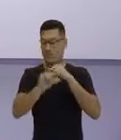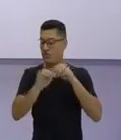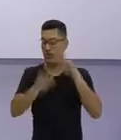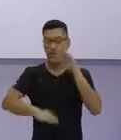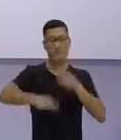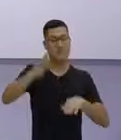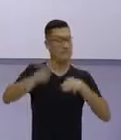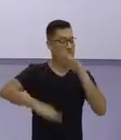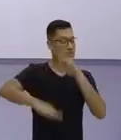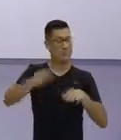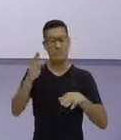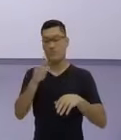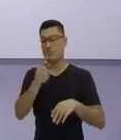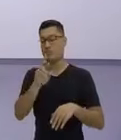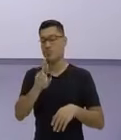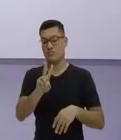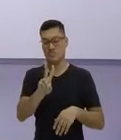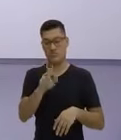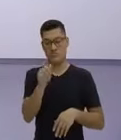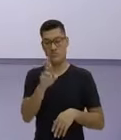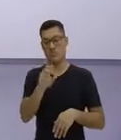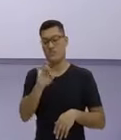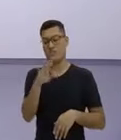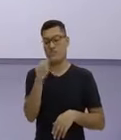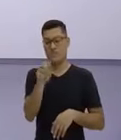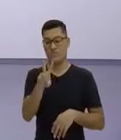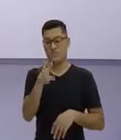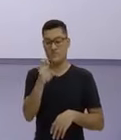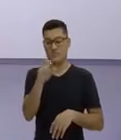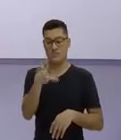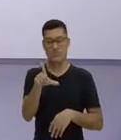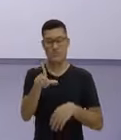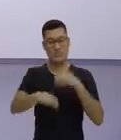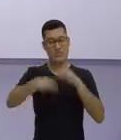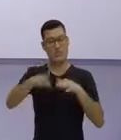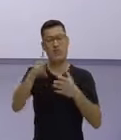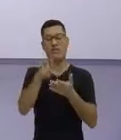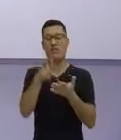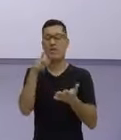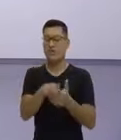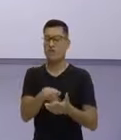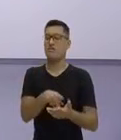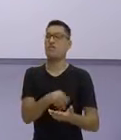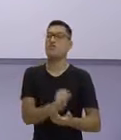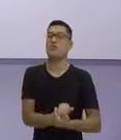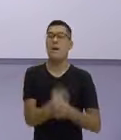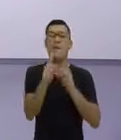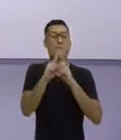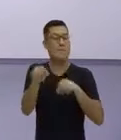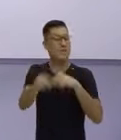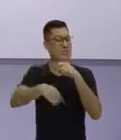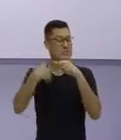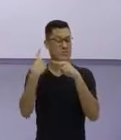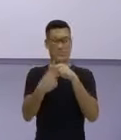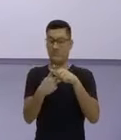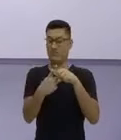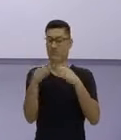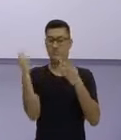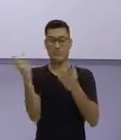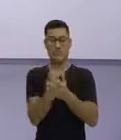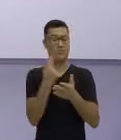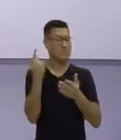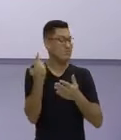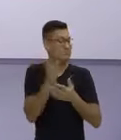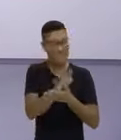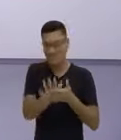da variável, então isso é constante, isso é fixo, é função afim. Verdade. Né? Agora, se além de... Se no caso, se ele falar que não